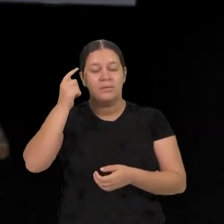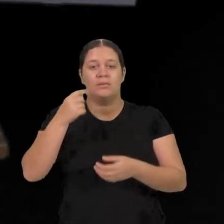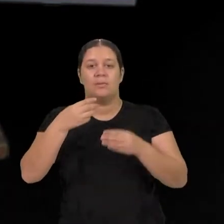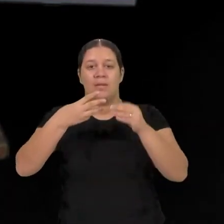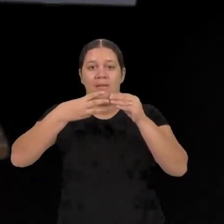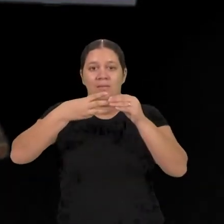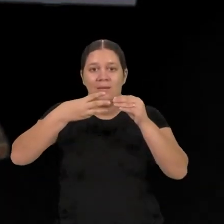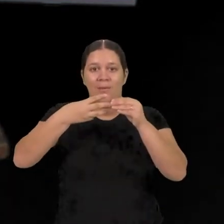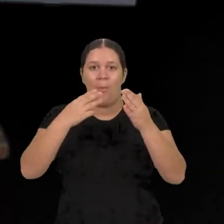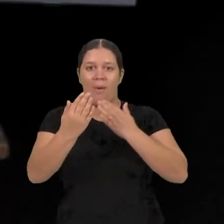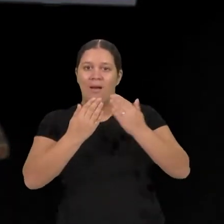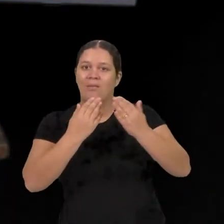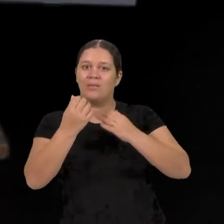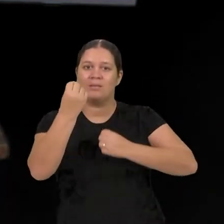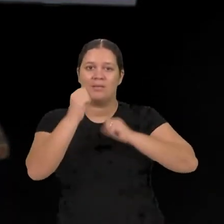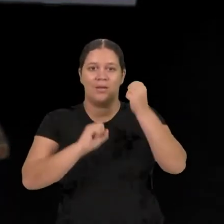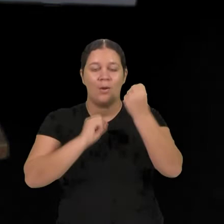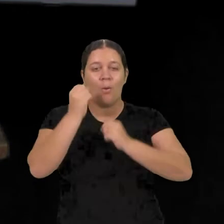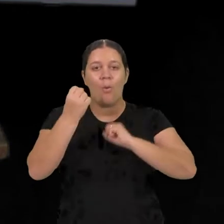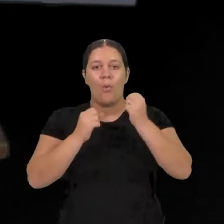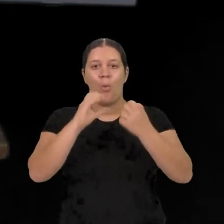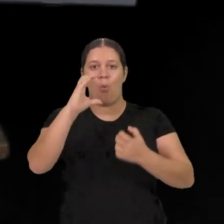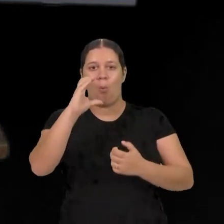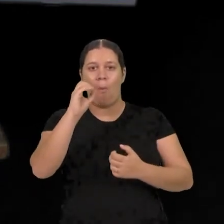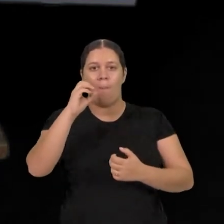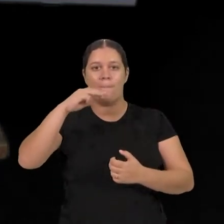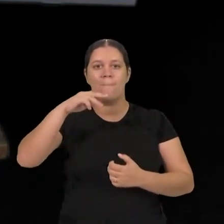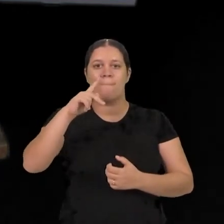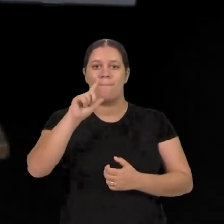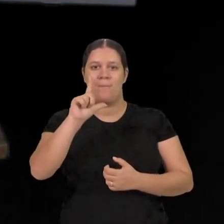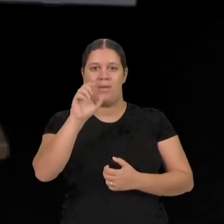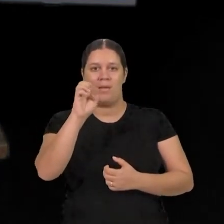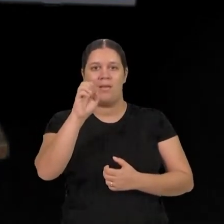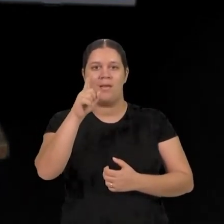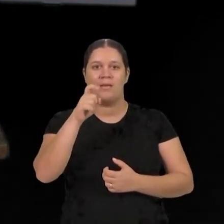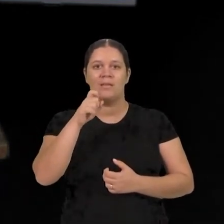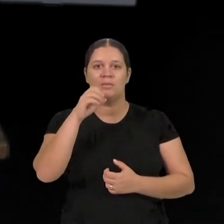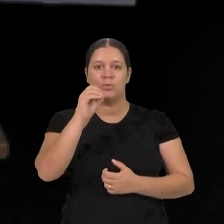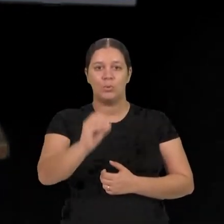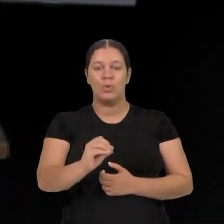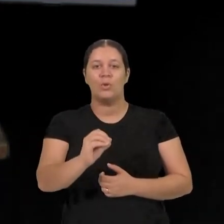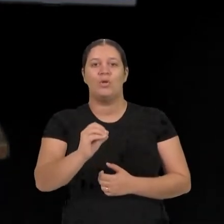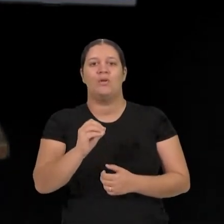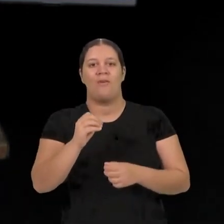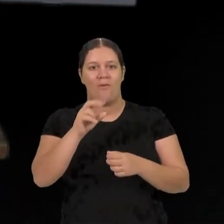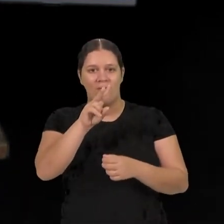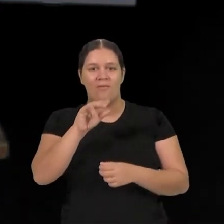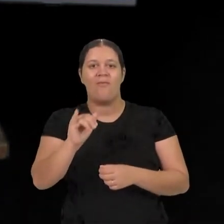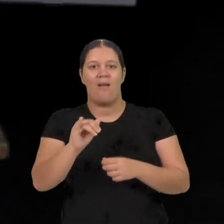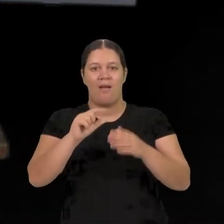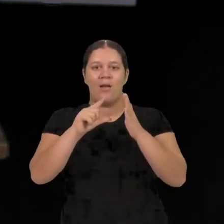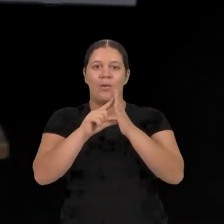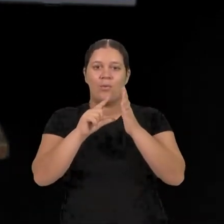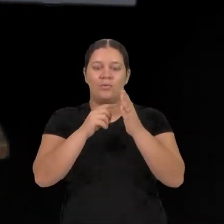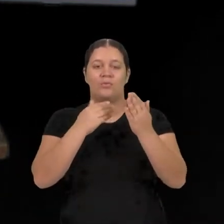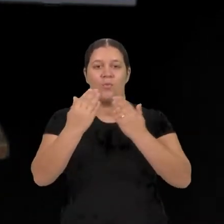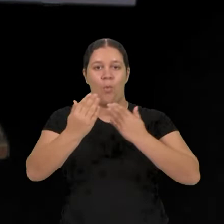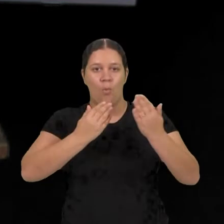aquela velha história da fábrica, o complexo golgiense, então, é que vai ser a empresa de logística que vai fazer